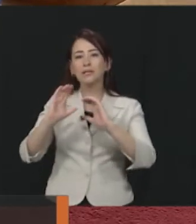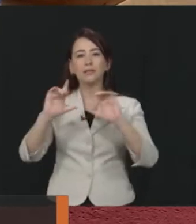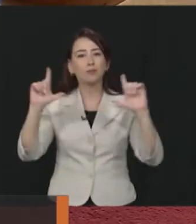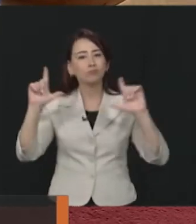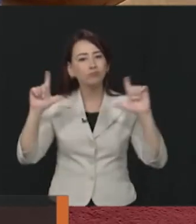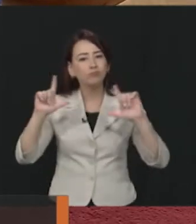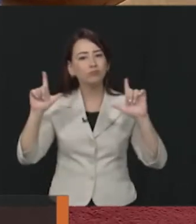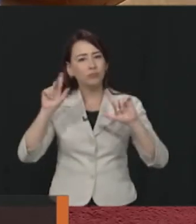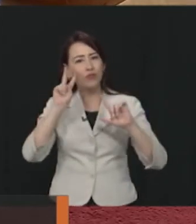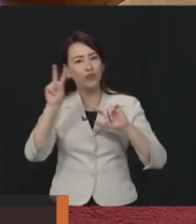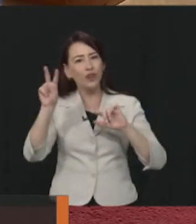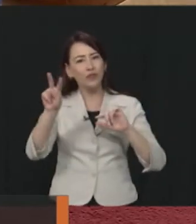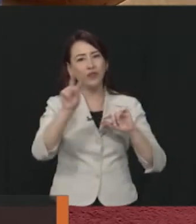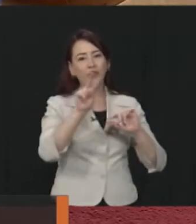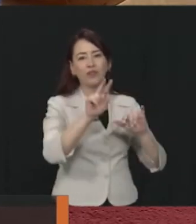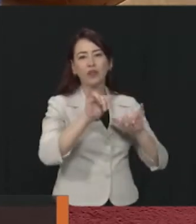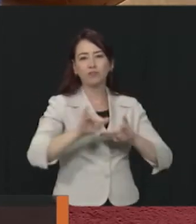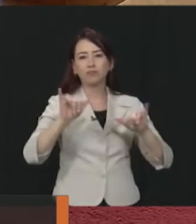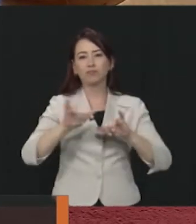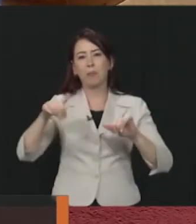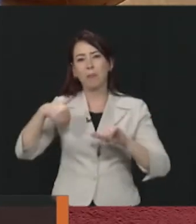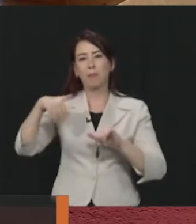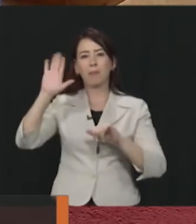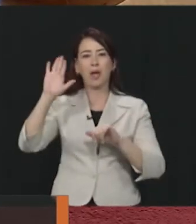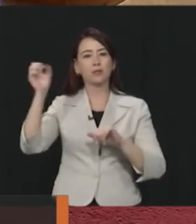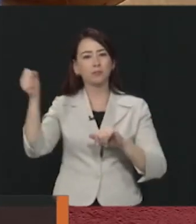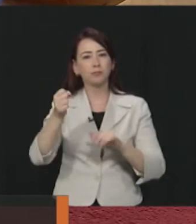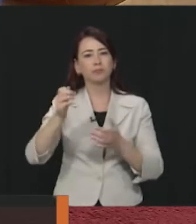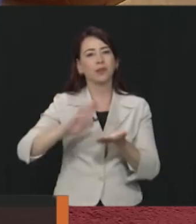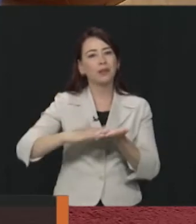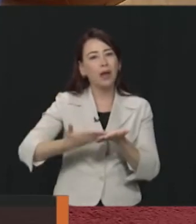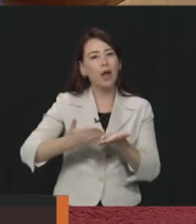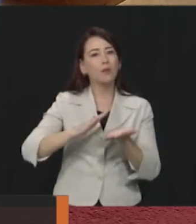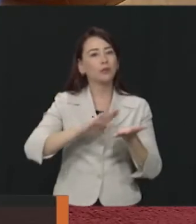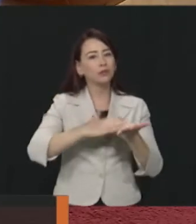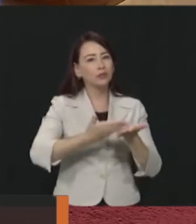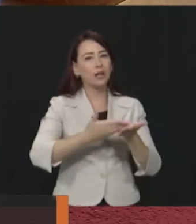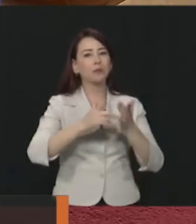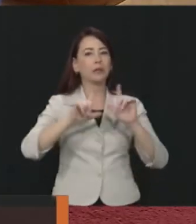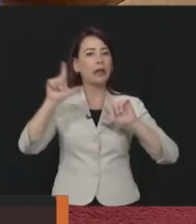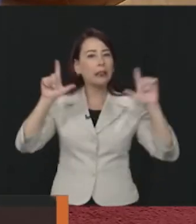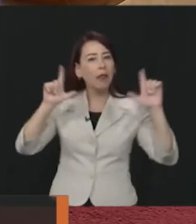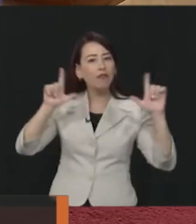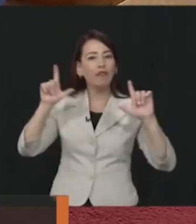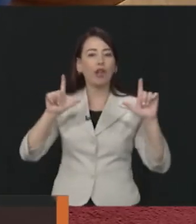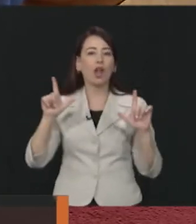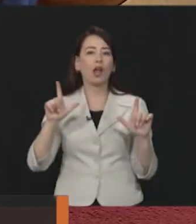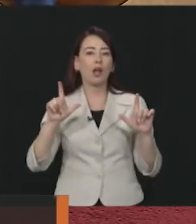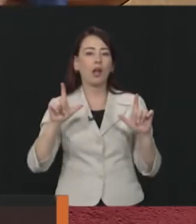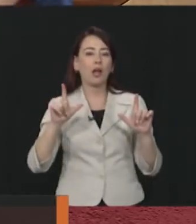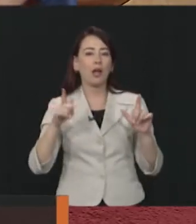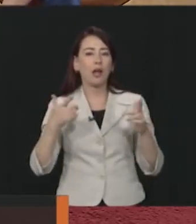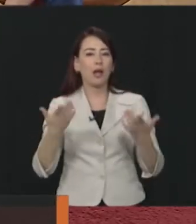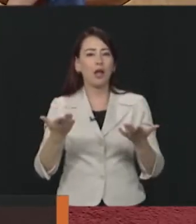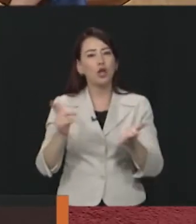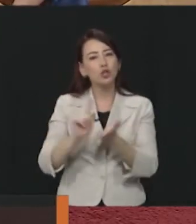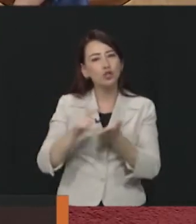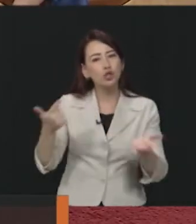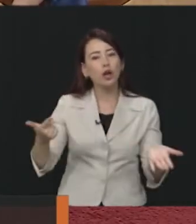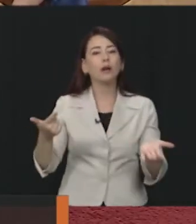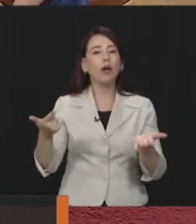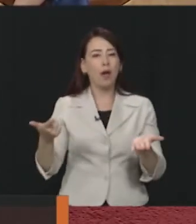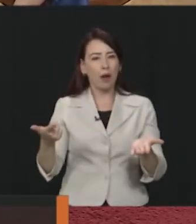mais recorrente, intérpretes trabalhando em programas de televisão, em